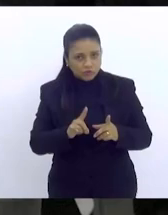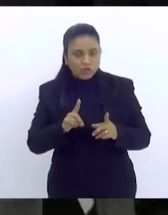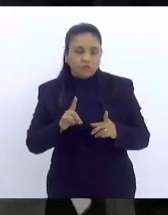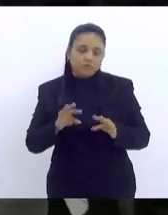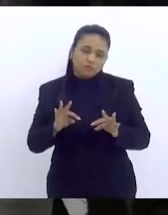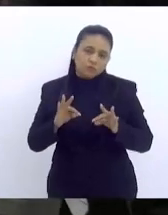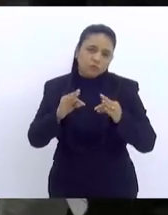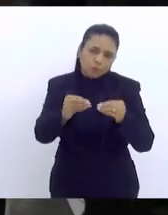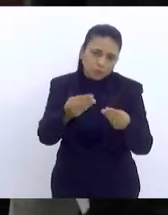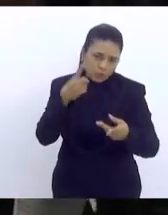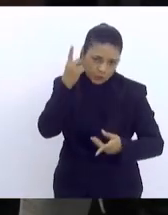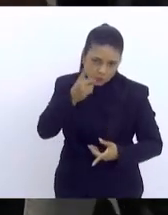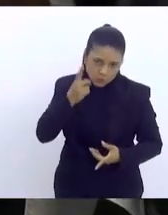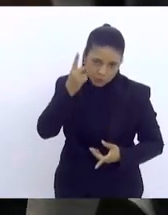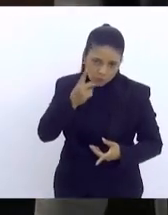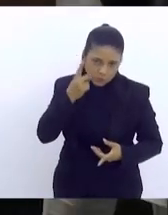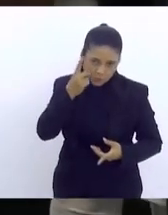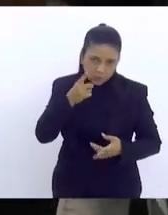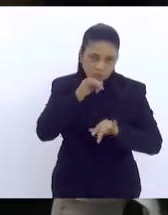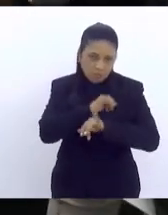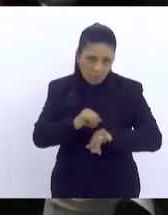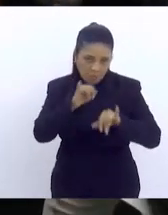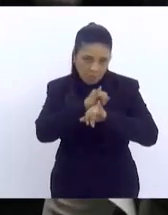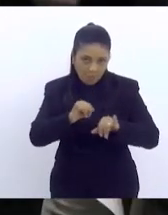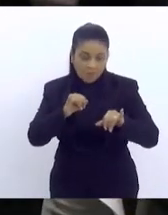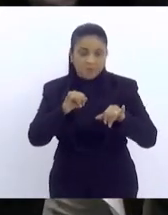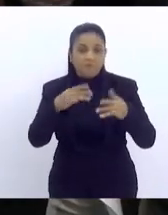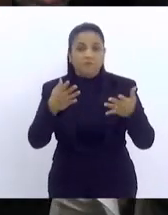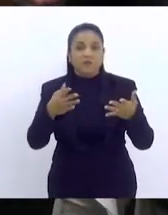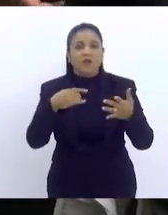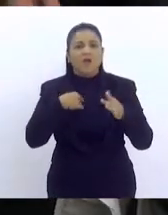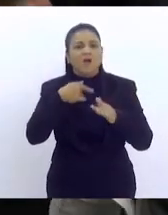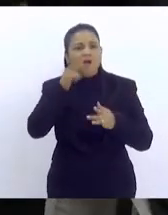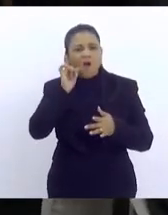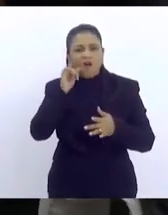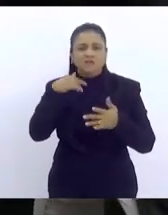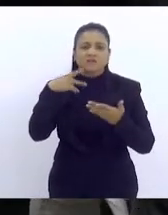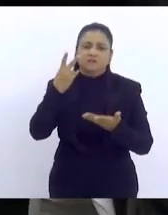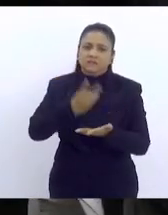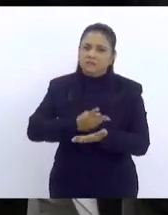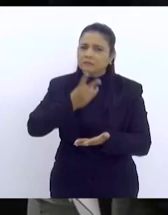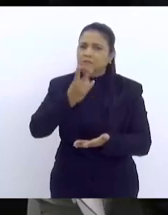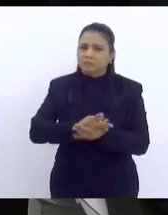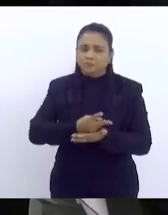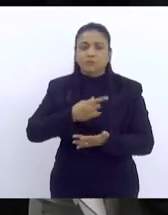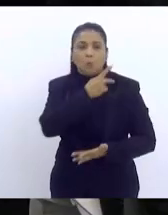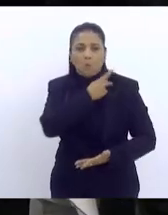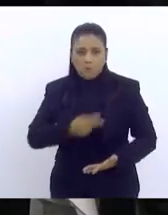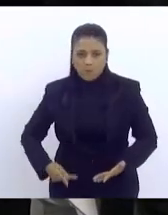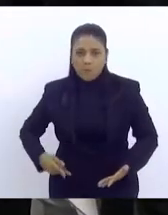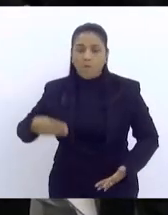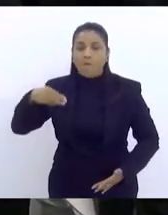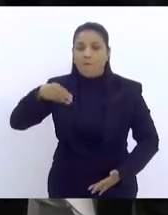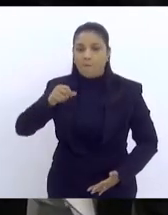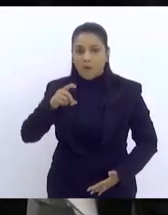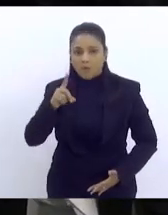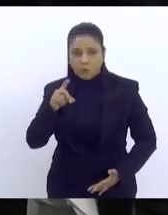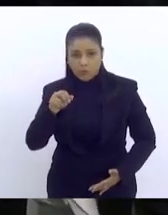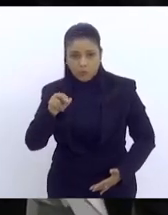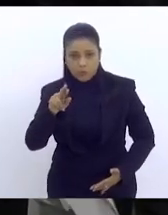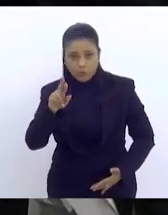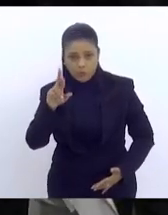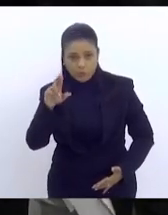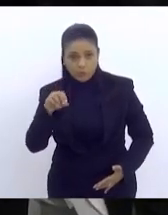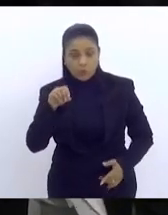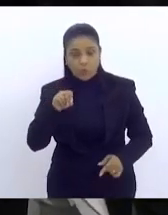parlamentar a se fazer não é e tá se falando desde ontem muita coisa de maduro eu quero dizer que o